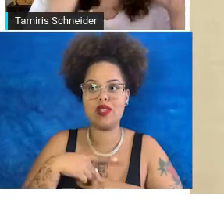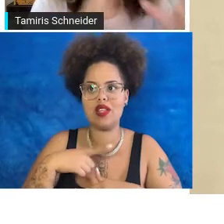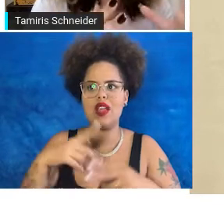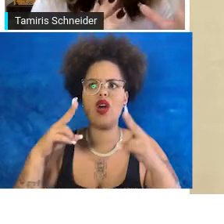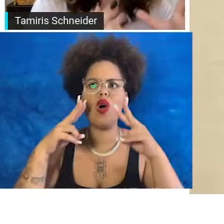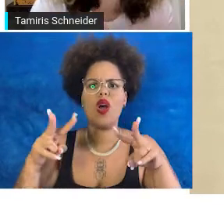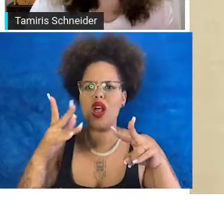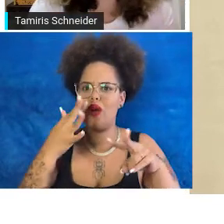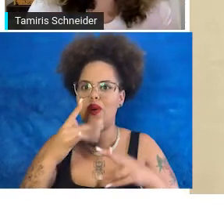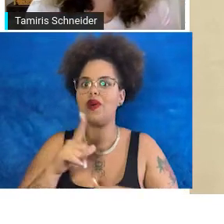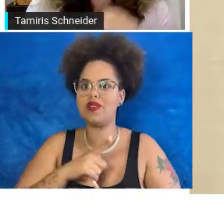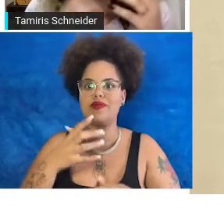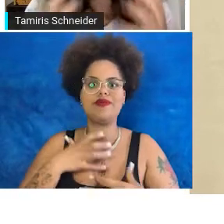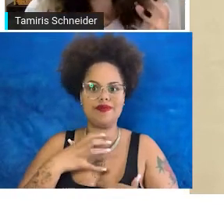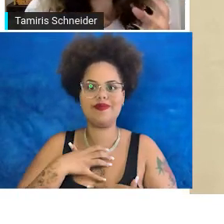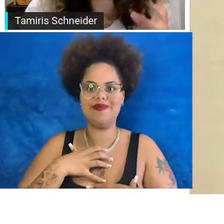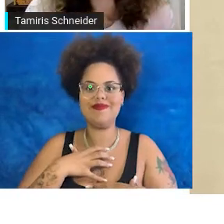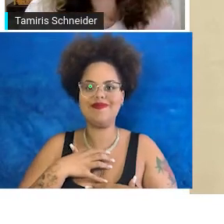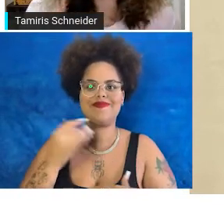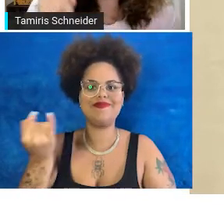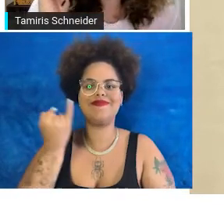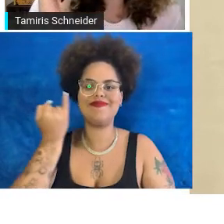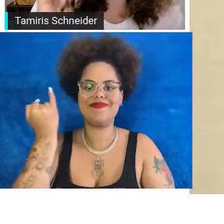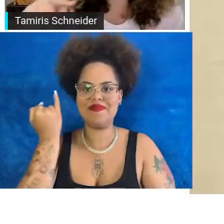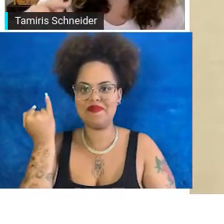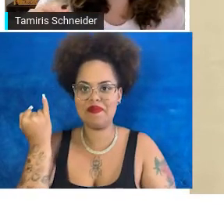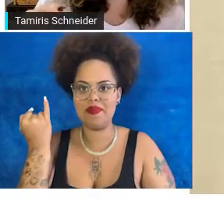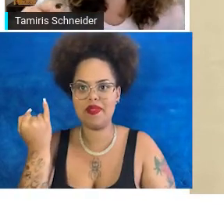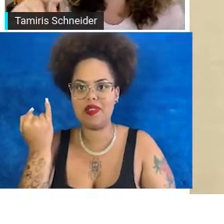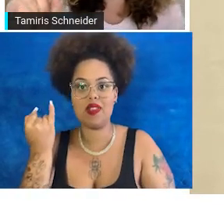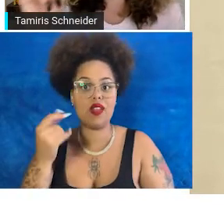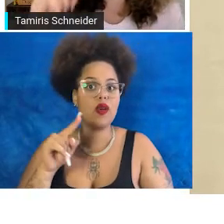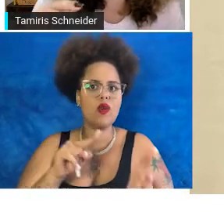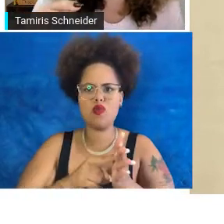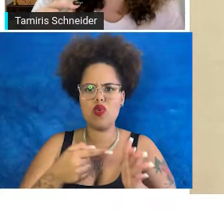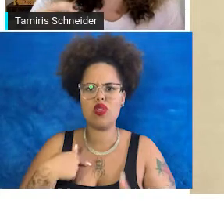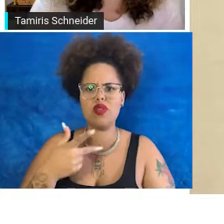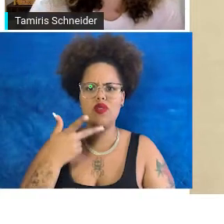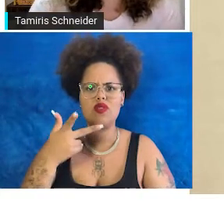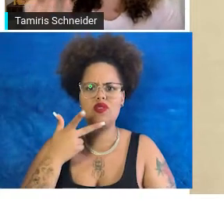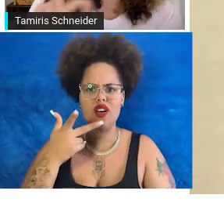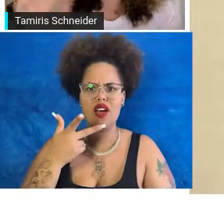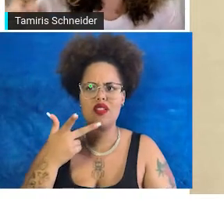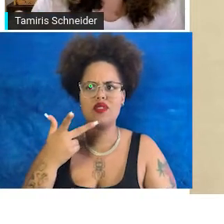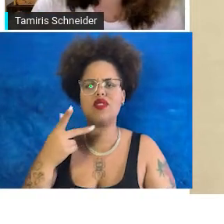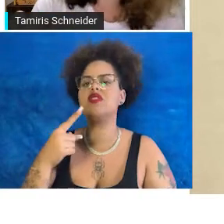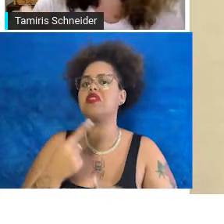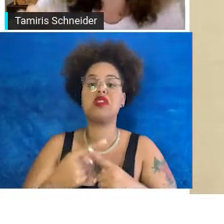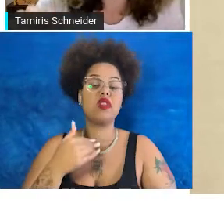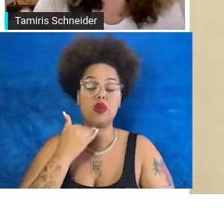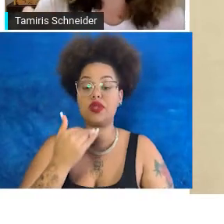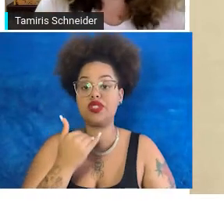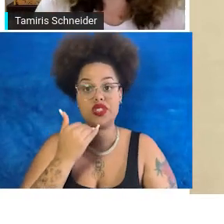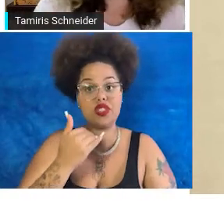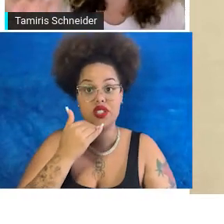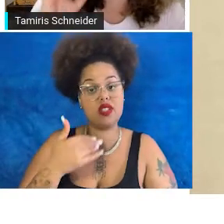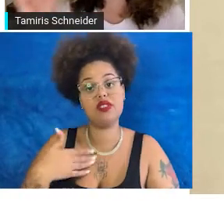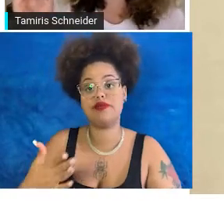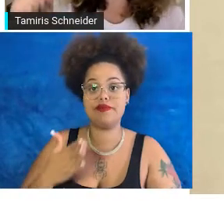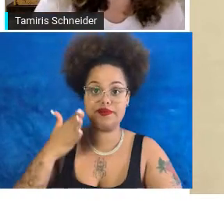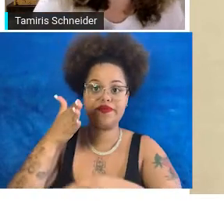cor e ter uma sensação, e é importantíssimo. E um ponto que eu falo aqui na paleta de cor, não adianta a gente ir